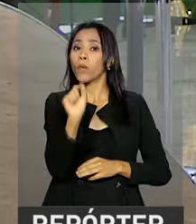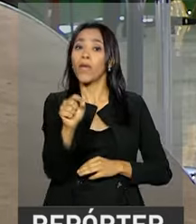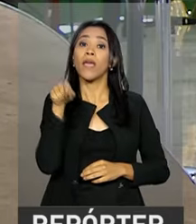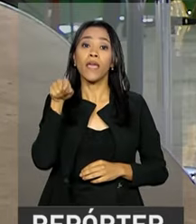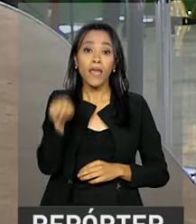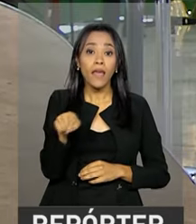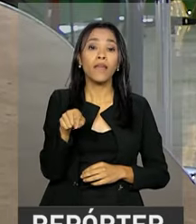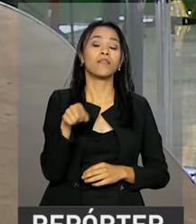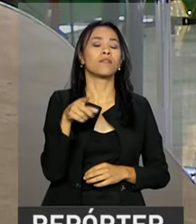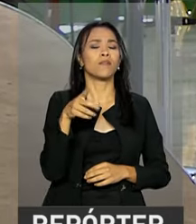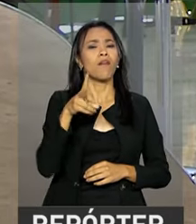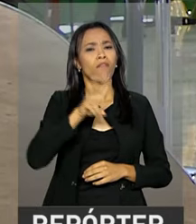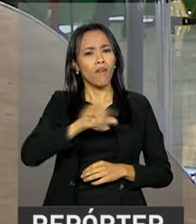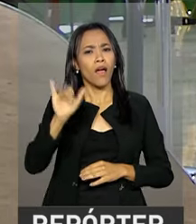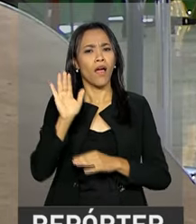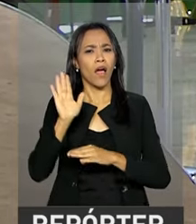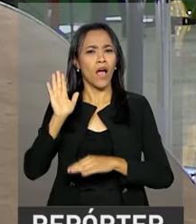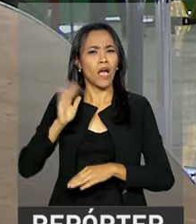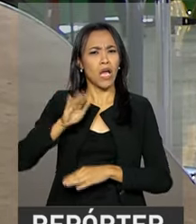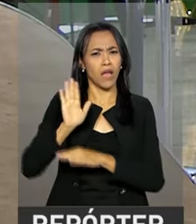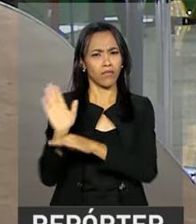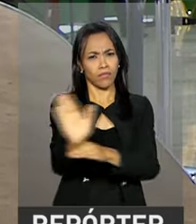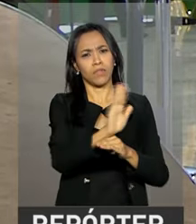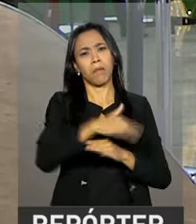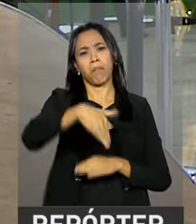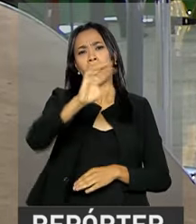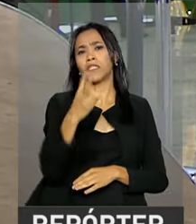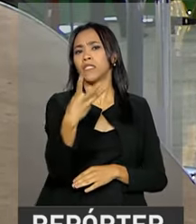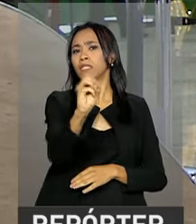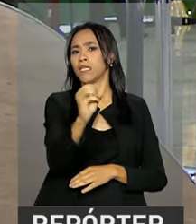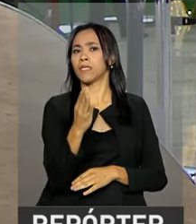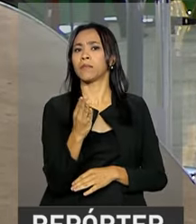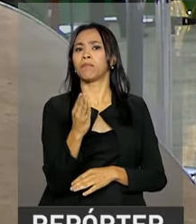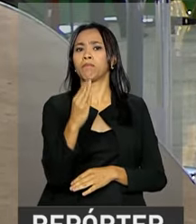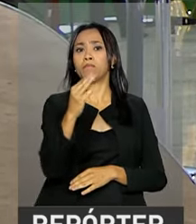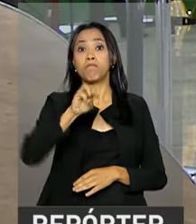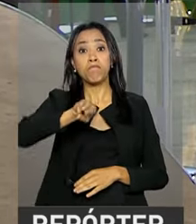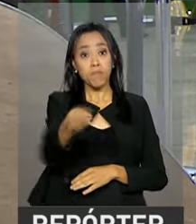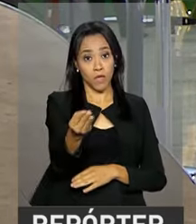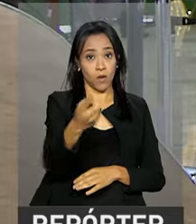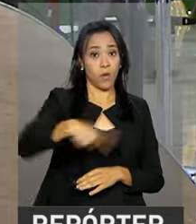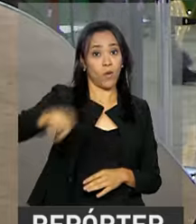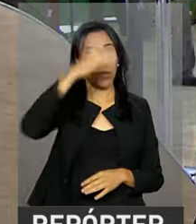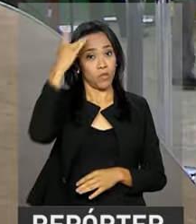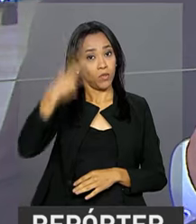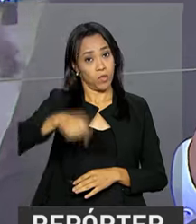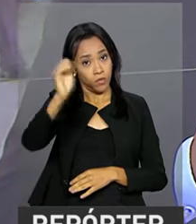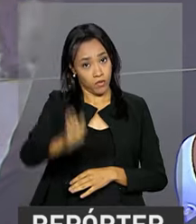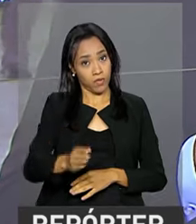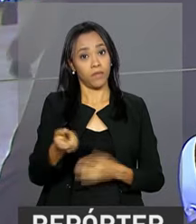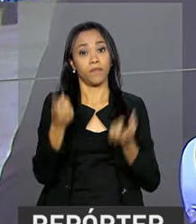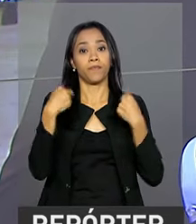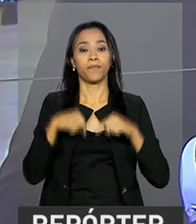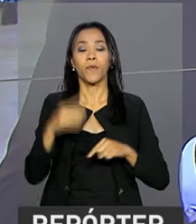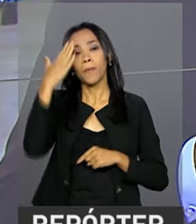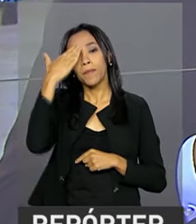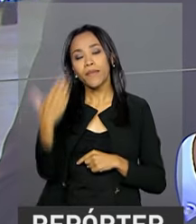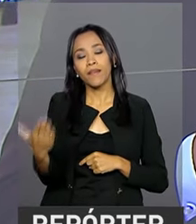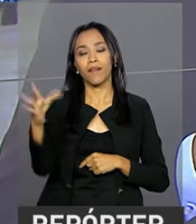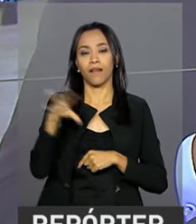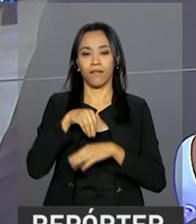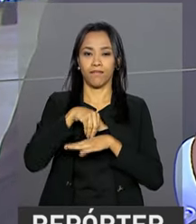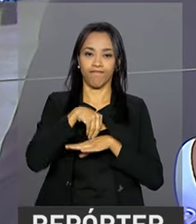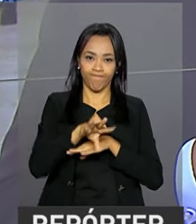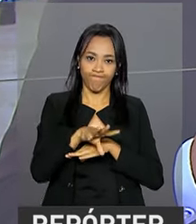beneficiar mais de 30 milhões de brasileiros em todo o país Leandro volto com você ok João Pedro Obrigado pelas